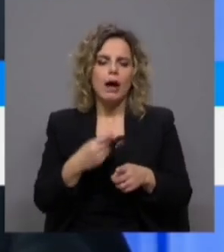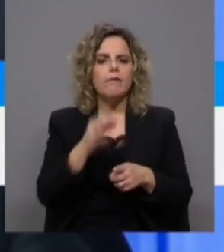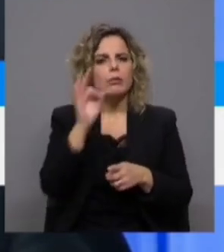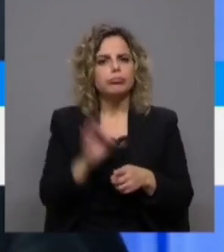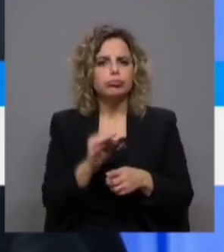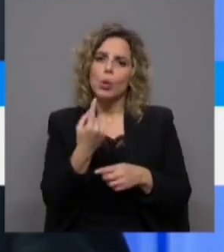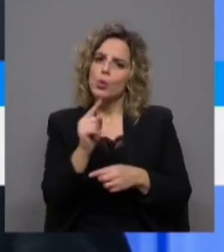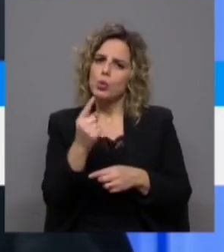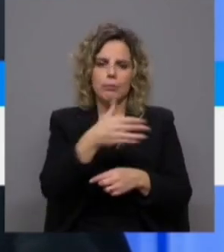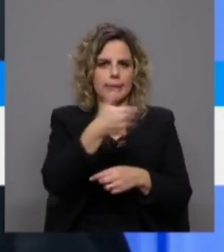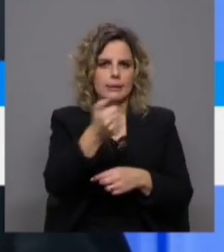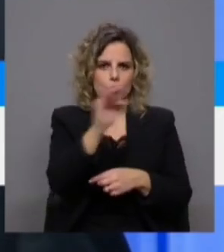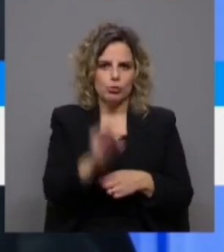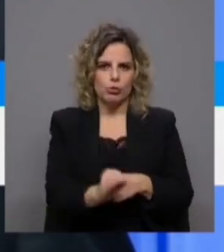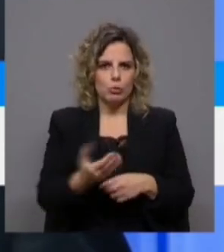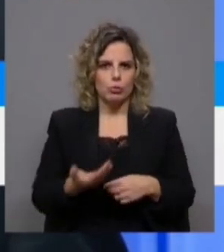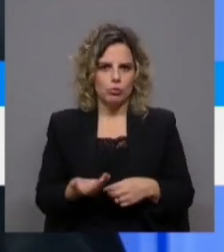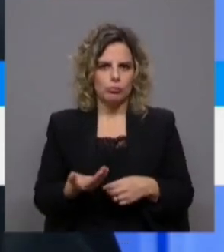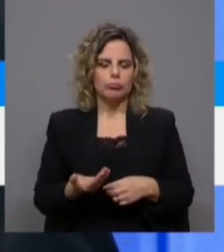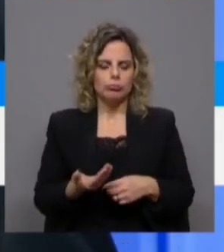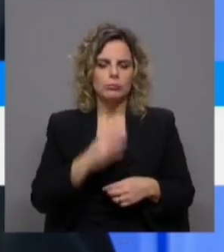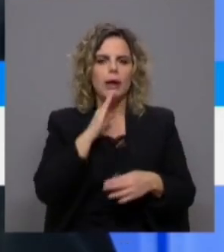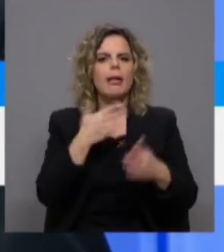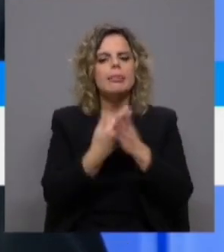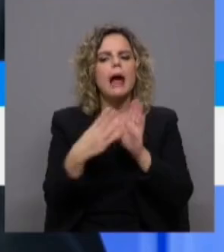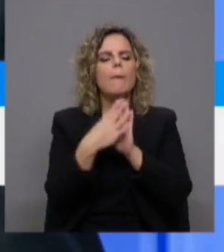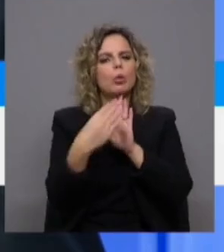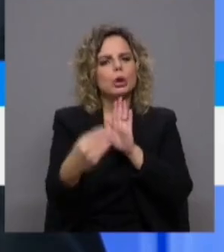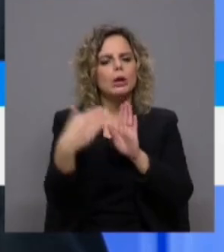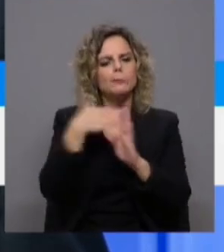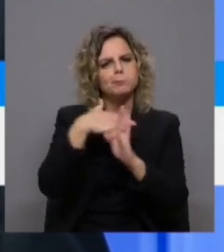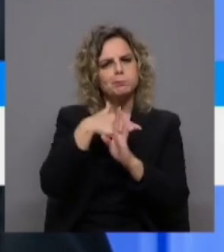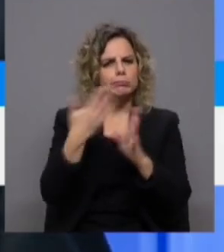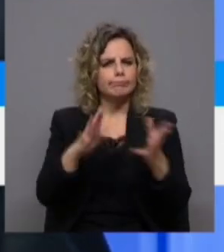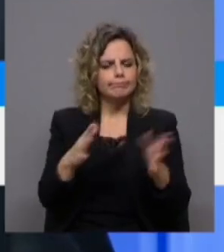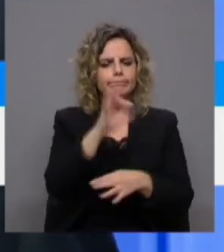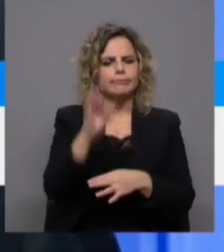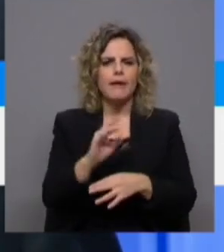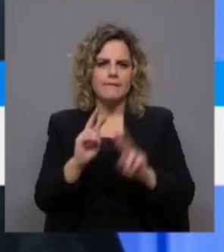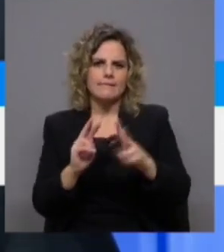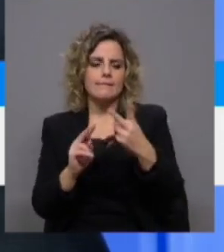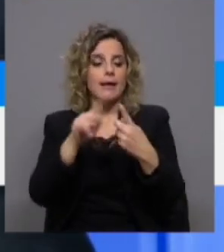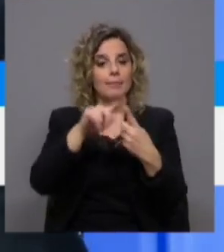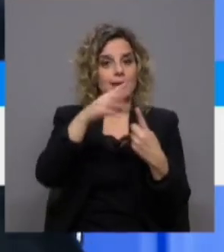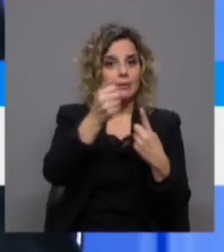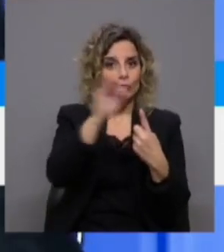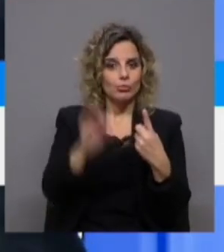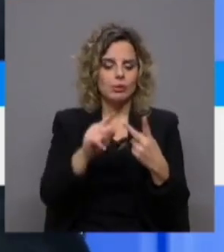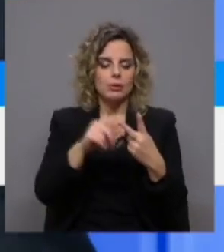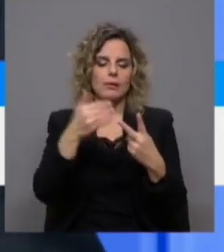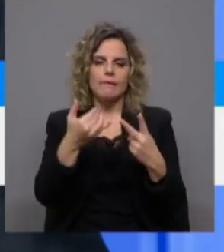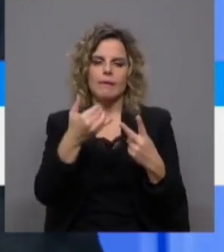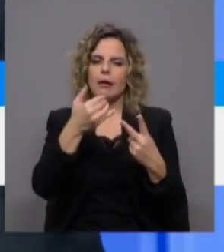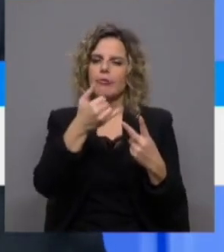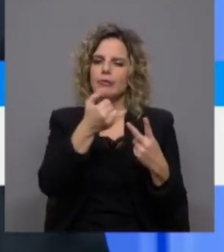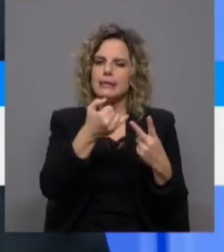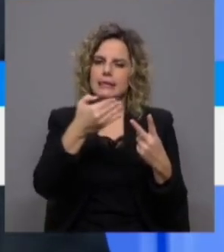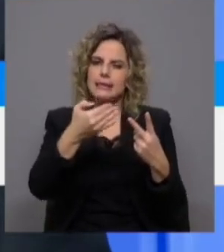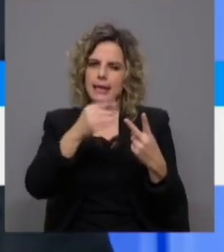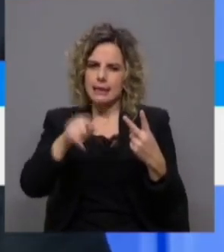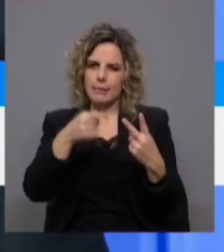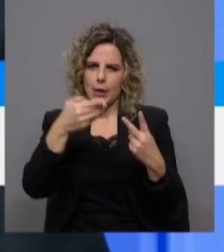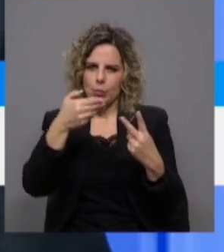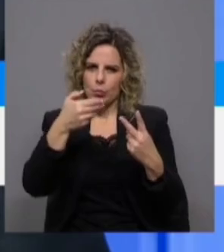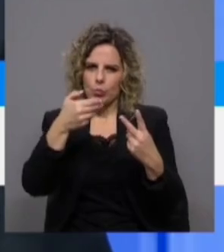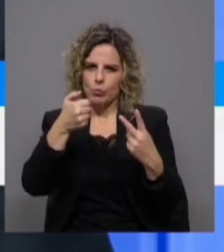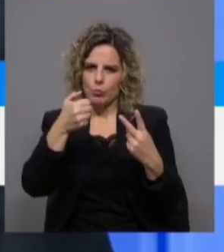Taxa única de quinze por cento e passaria por um modelo intermédio de duas taxas uma de quinze por cento de 27 mil por cento de partir de